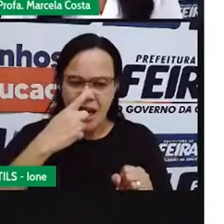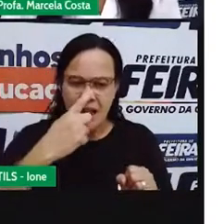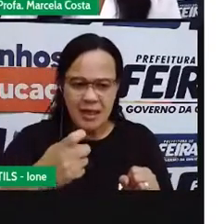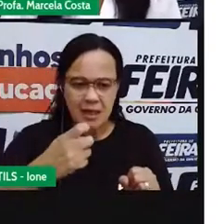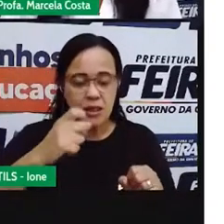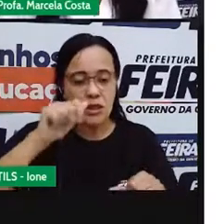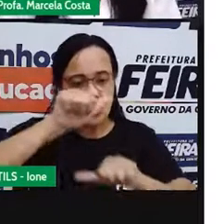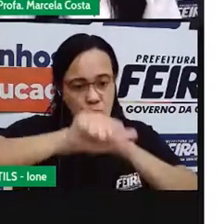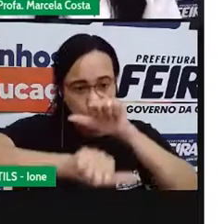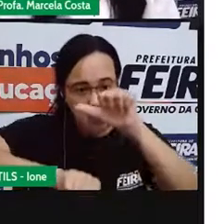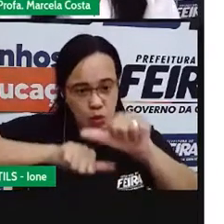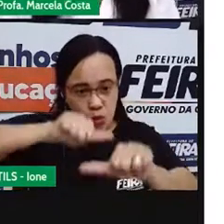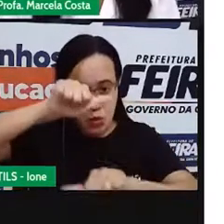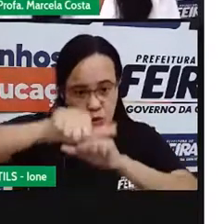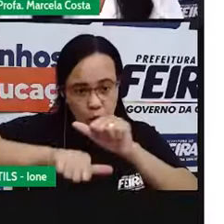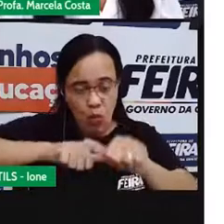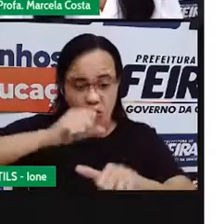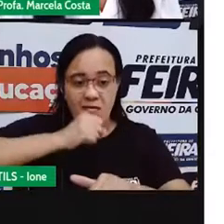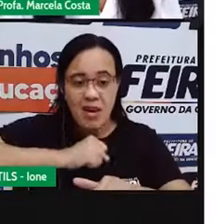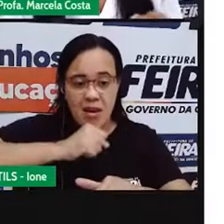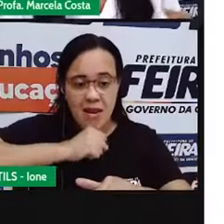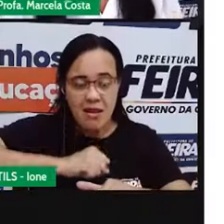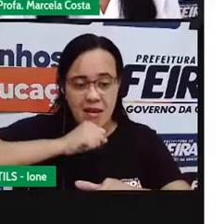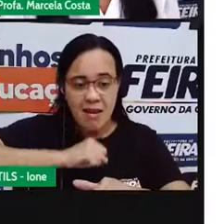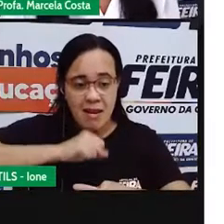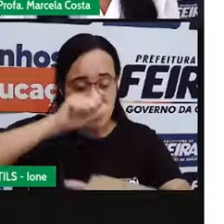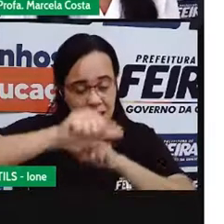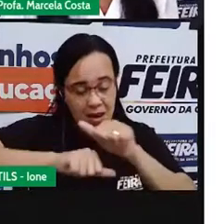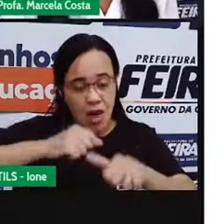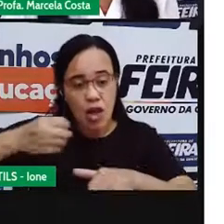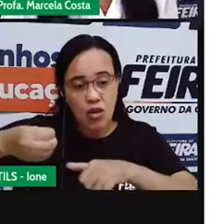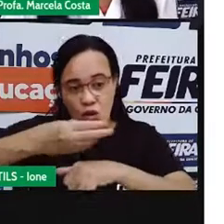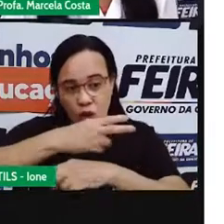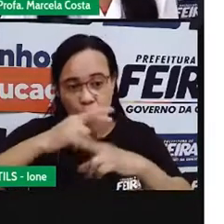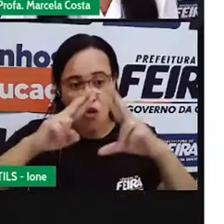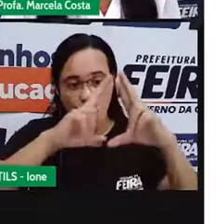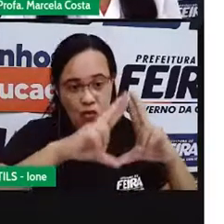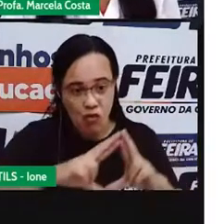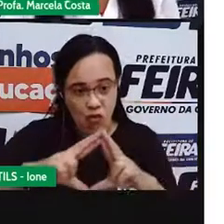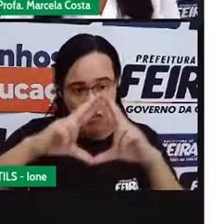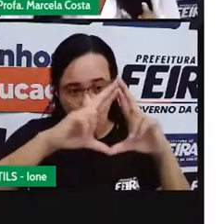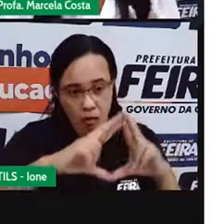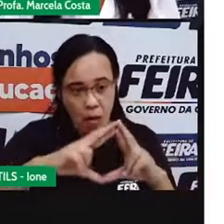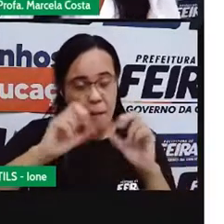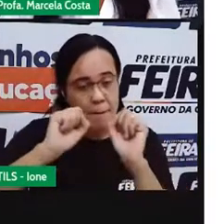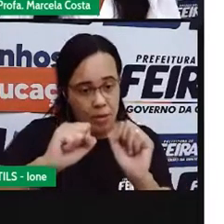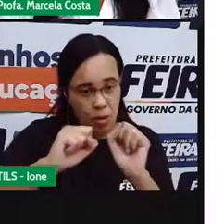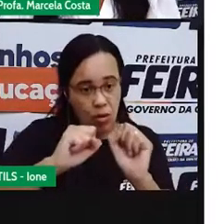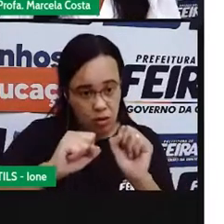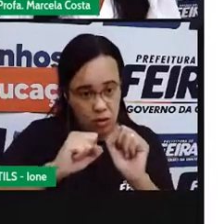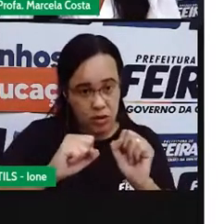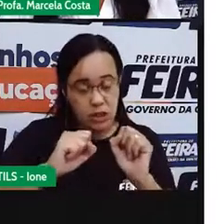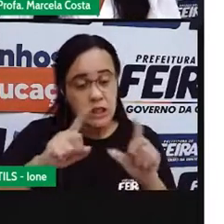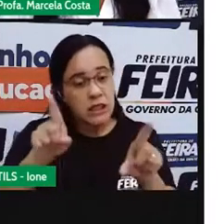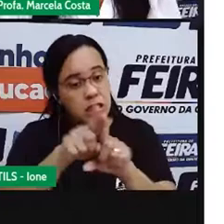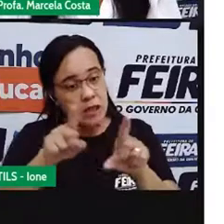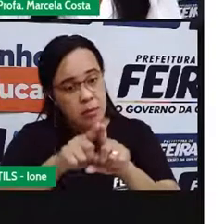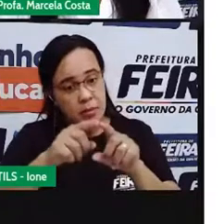podem ser reutilizadas, que podem ser doadas ou que podem ser consertadas.